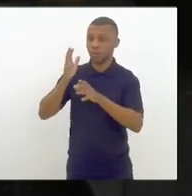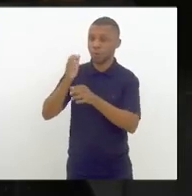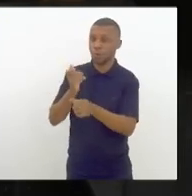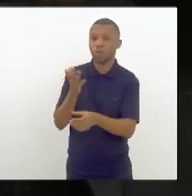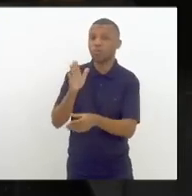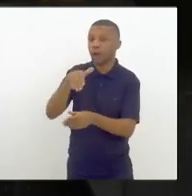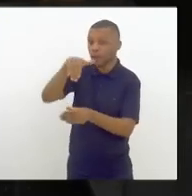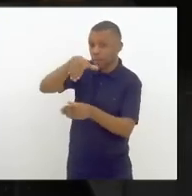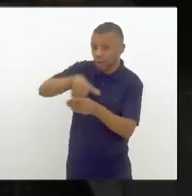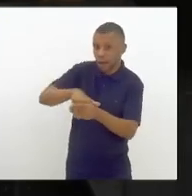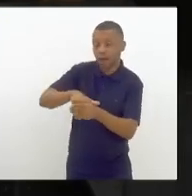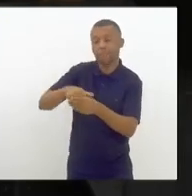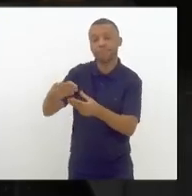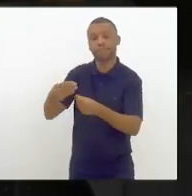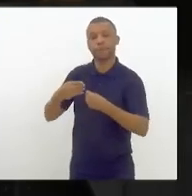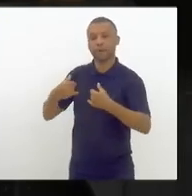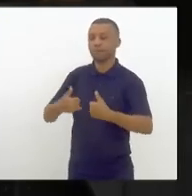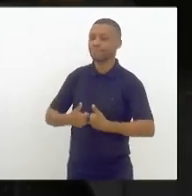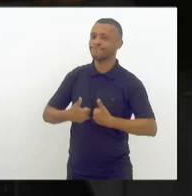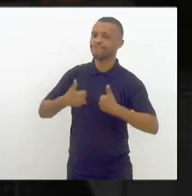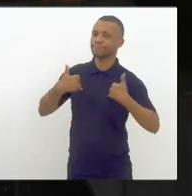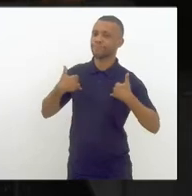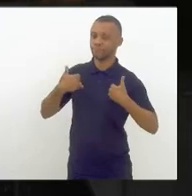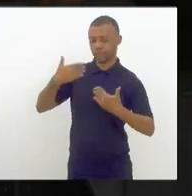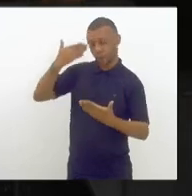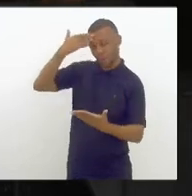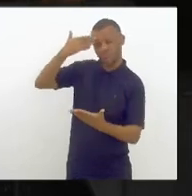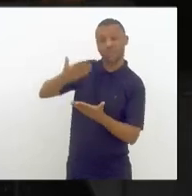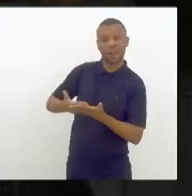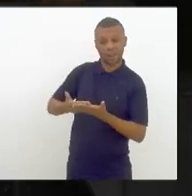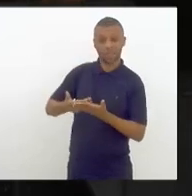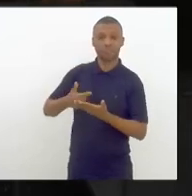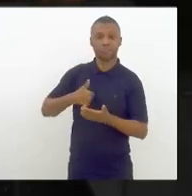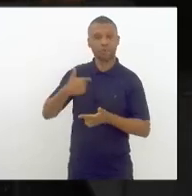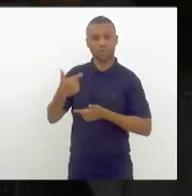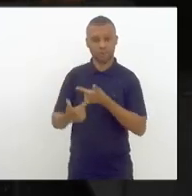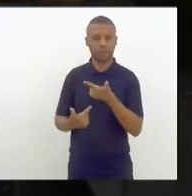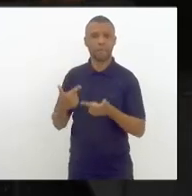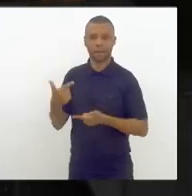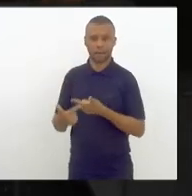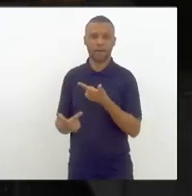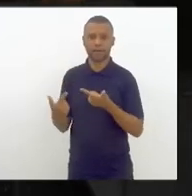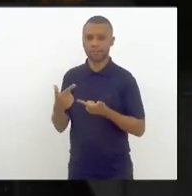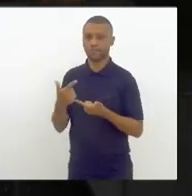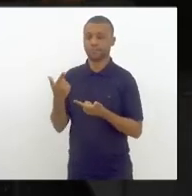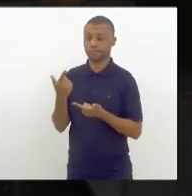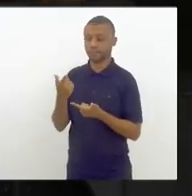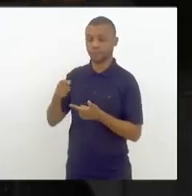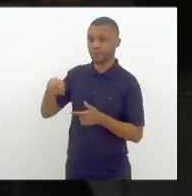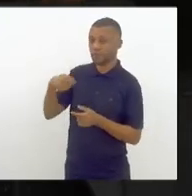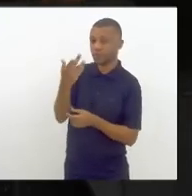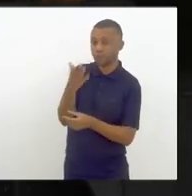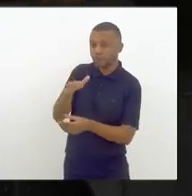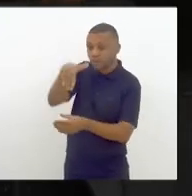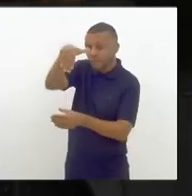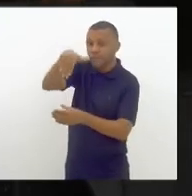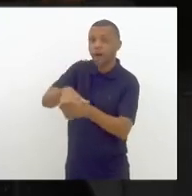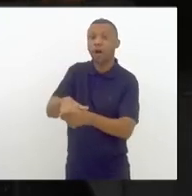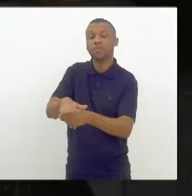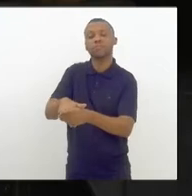me honraram com a sua confiança através do voto popular